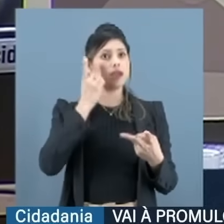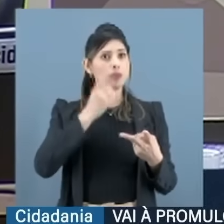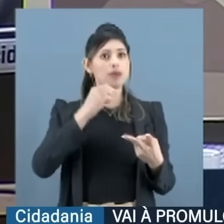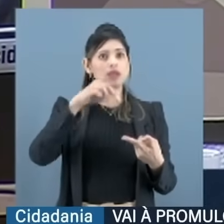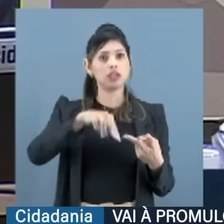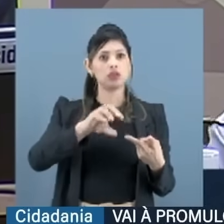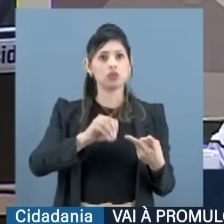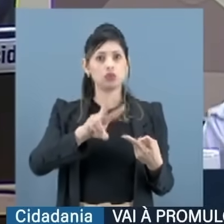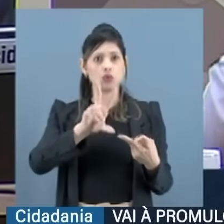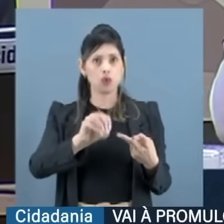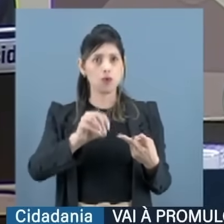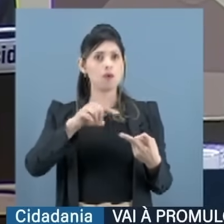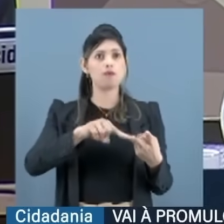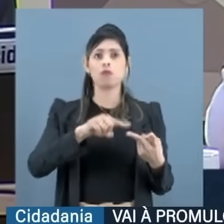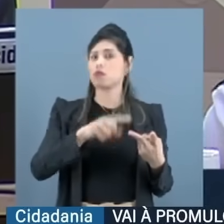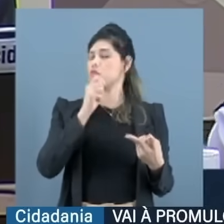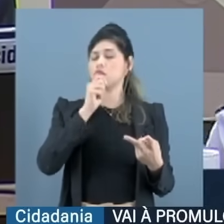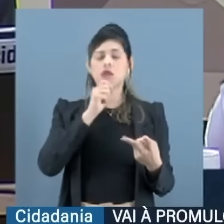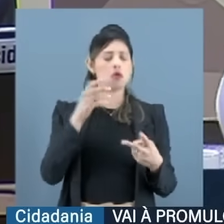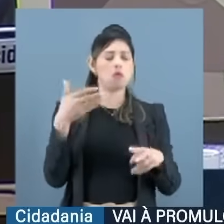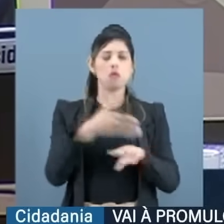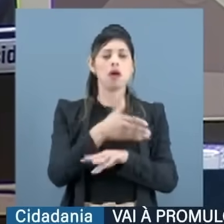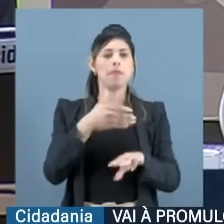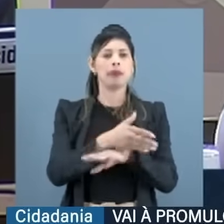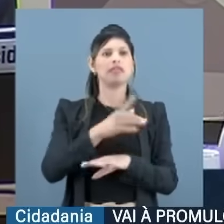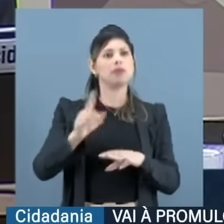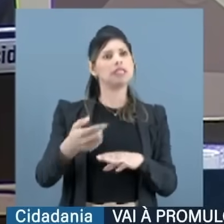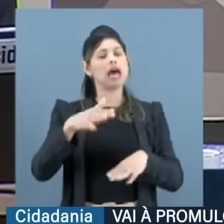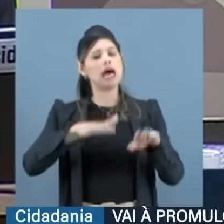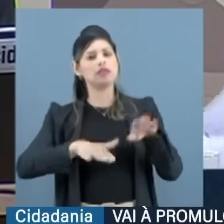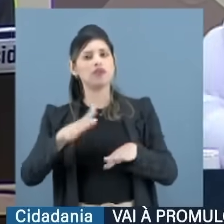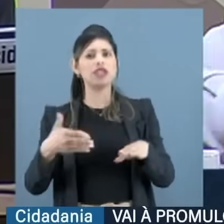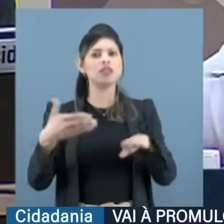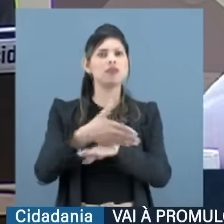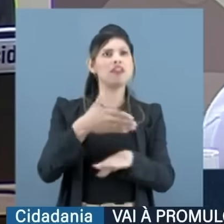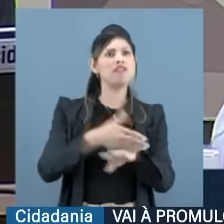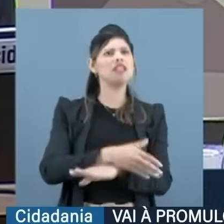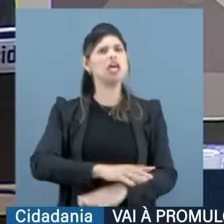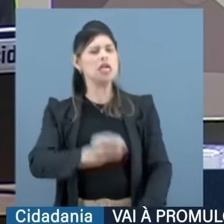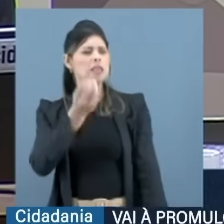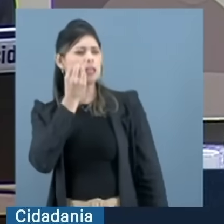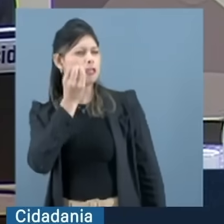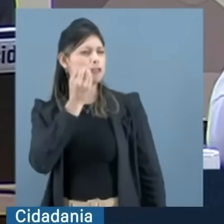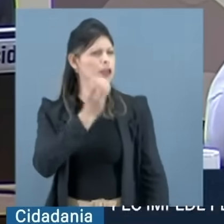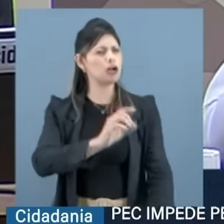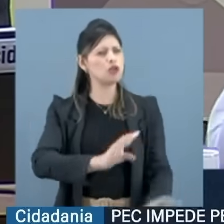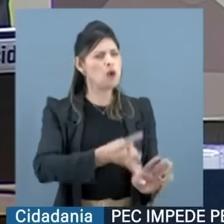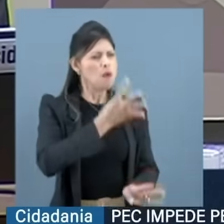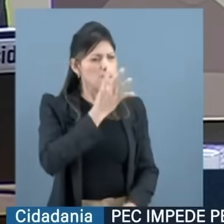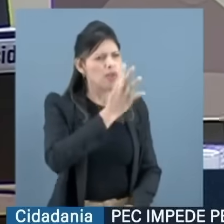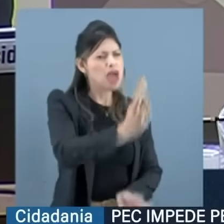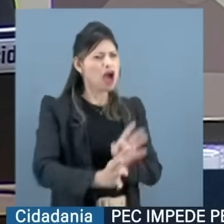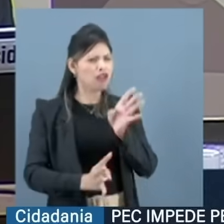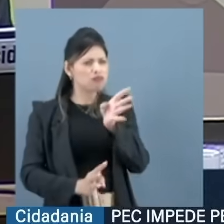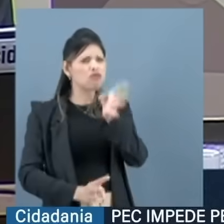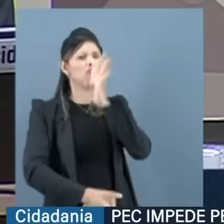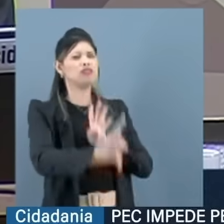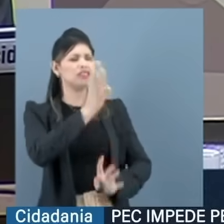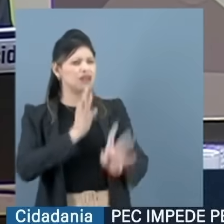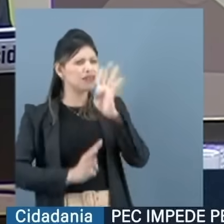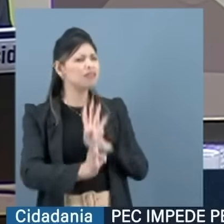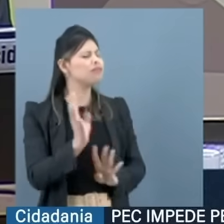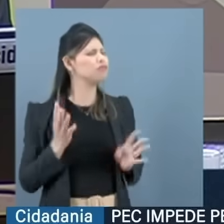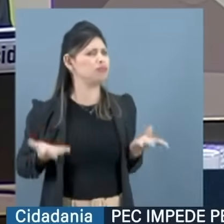esteve aqui, que não é membro, mas vem aqui de vez em quando, fez a mesma linha, me acusando, inclusive, de que eu estaria acusando o Gedias de